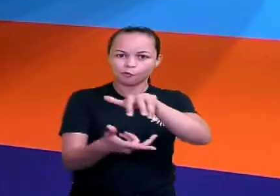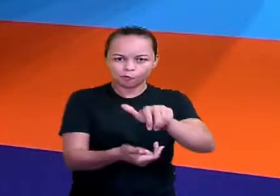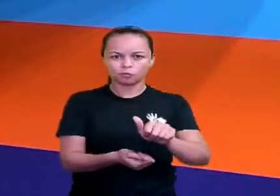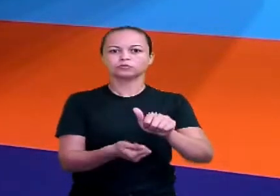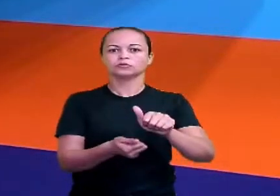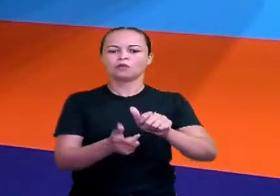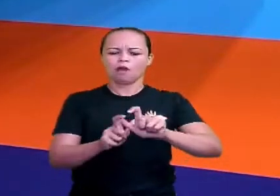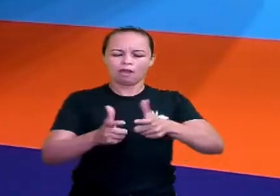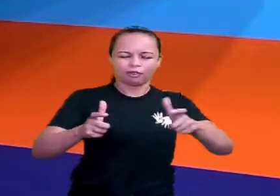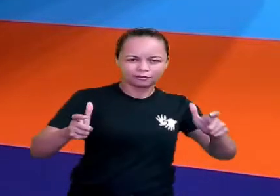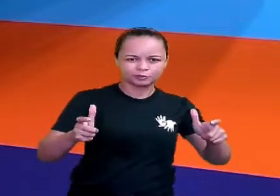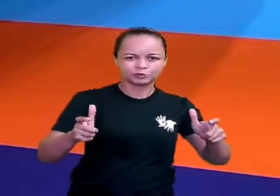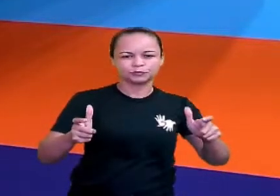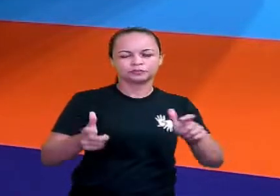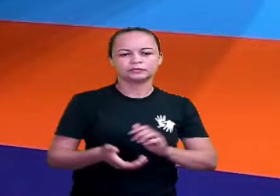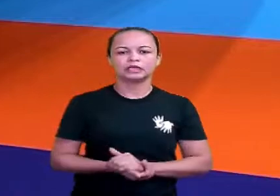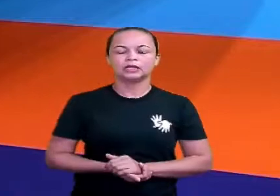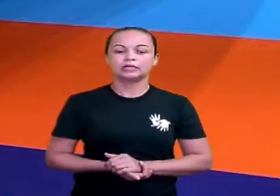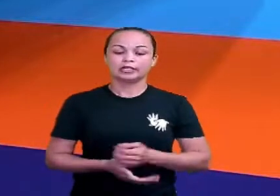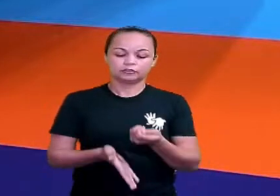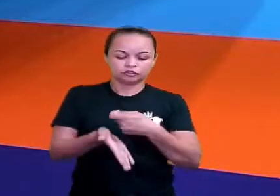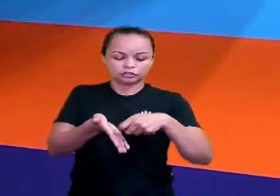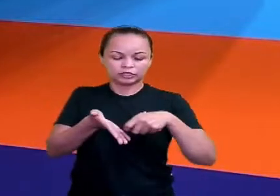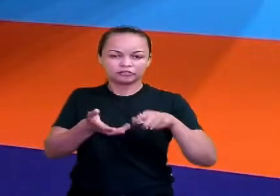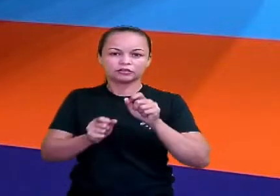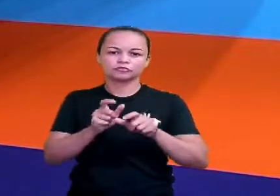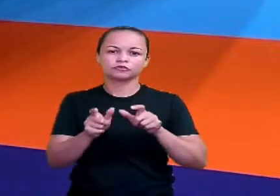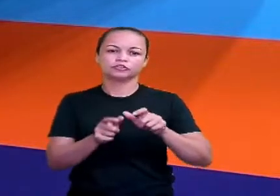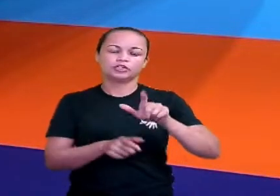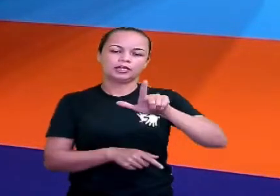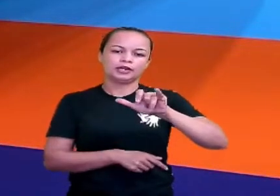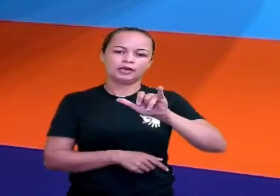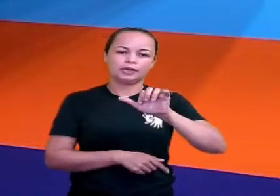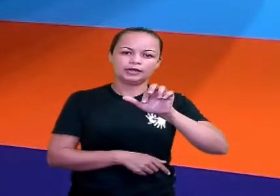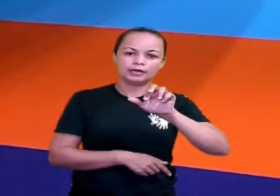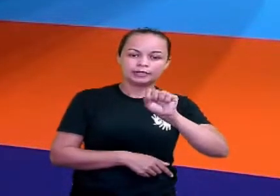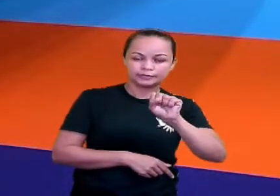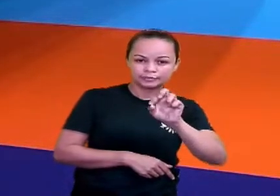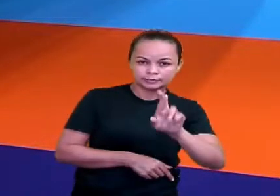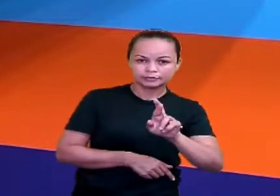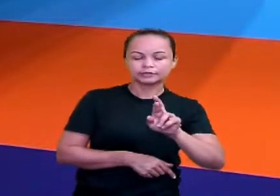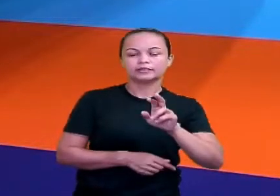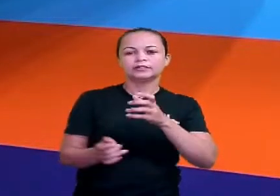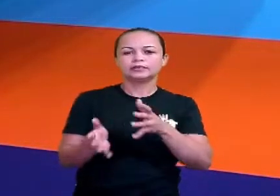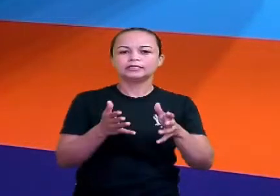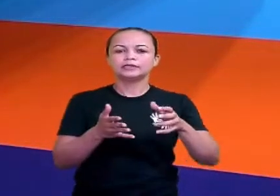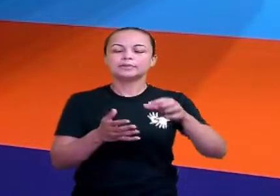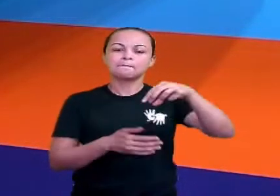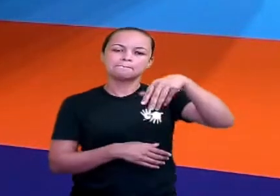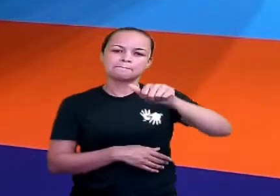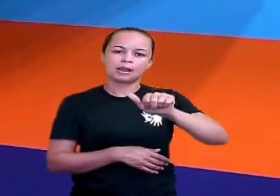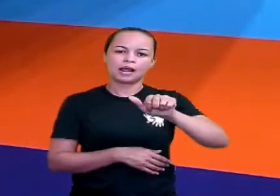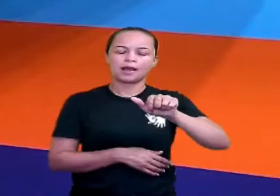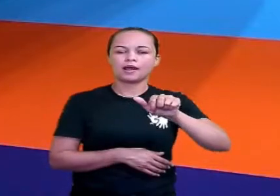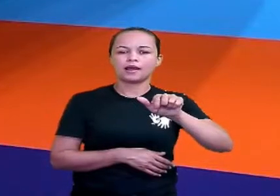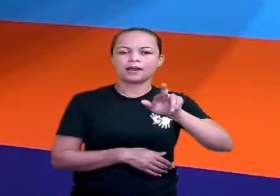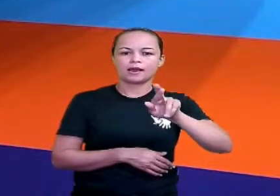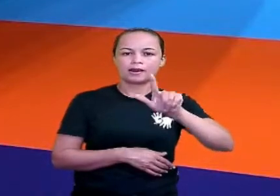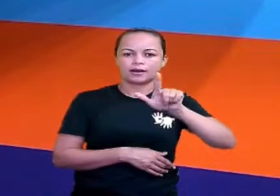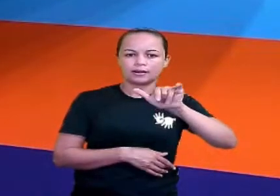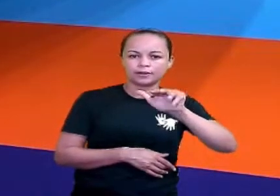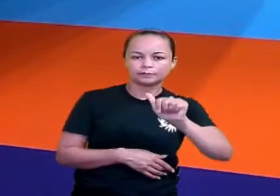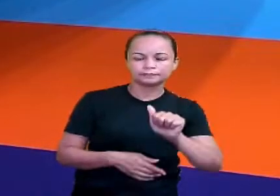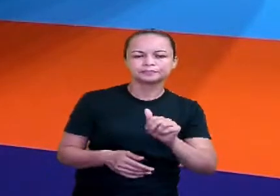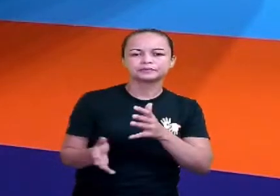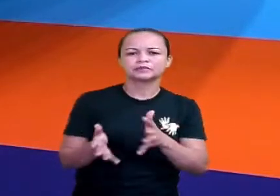essa história foi Liz Garton e Marla Fraser. Então, através do olhar que